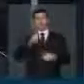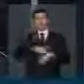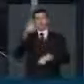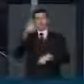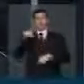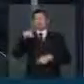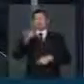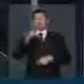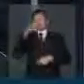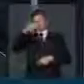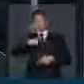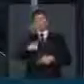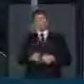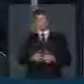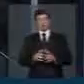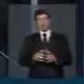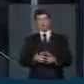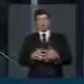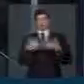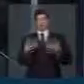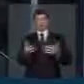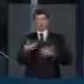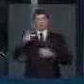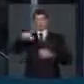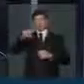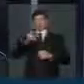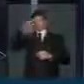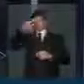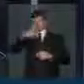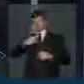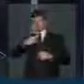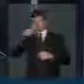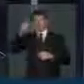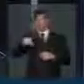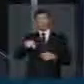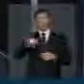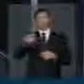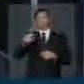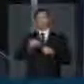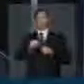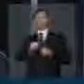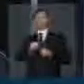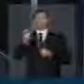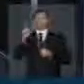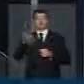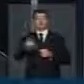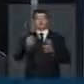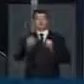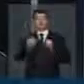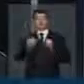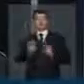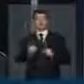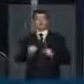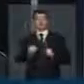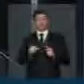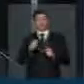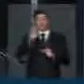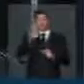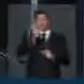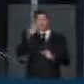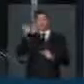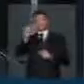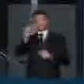mais planos individuais. E os planos individuais são aqueles que estão sujeitos à